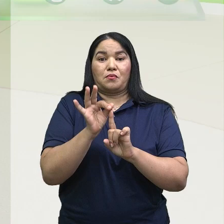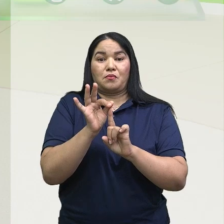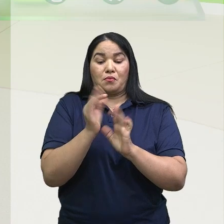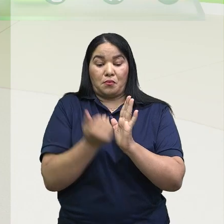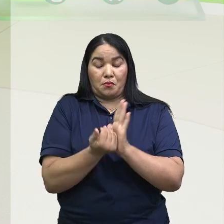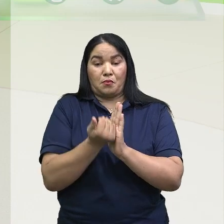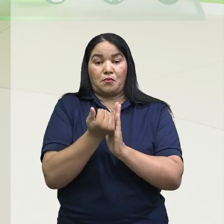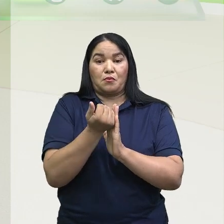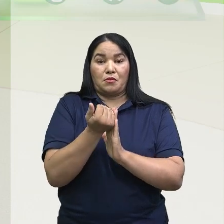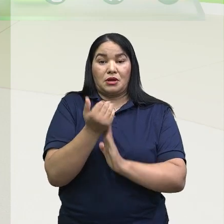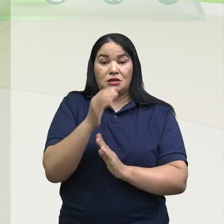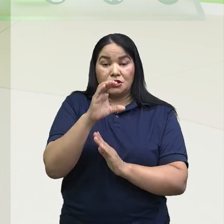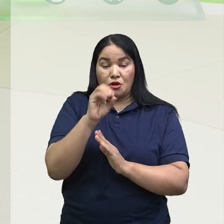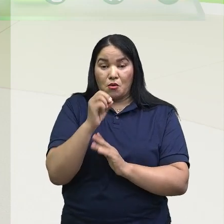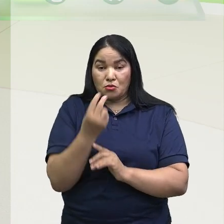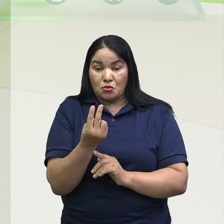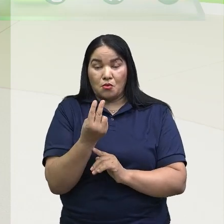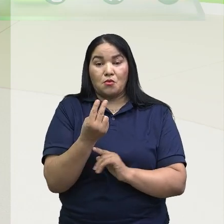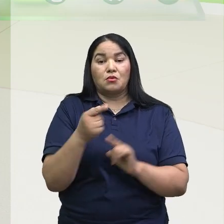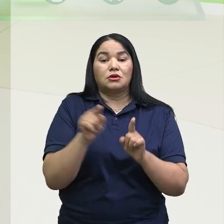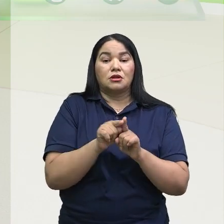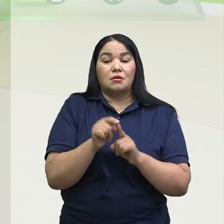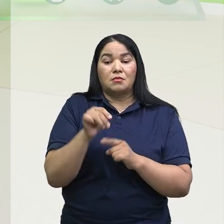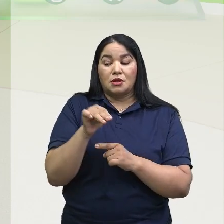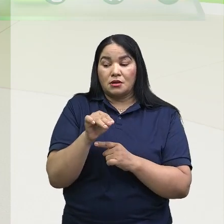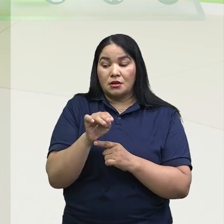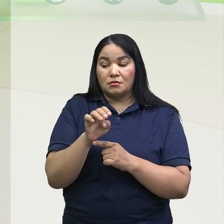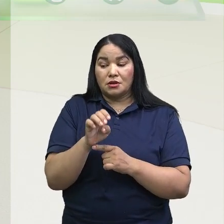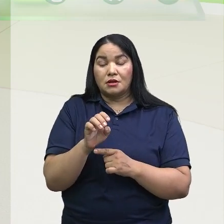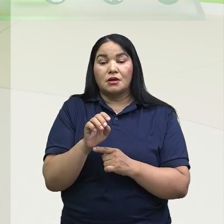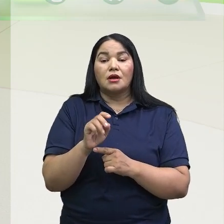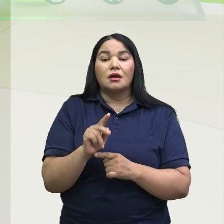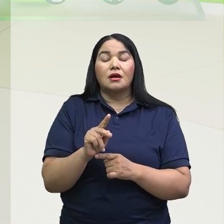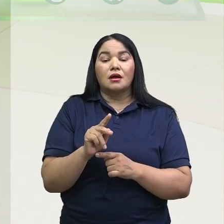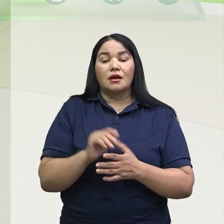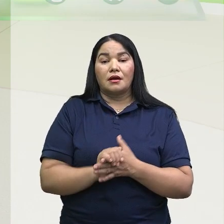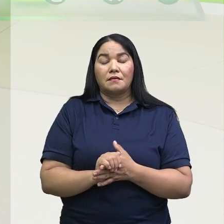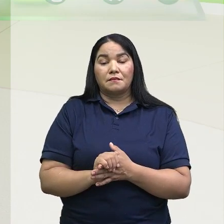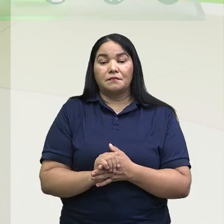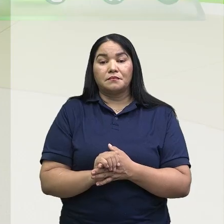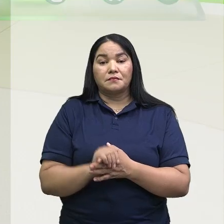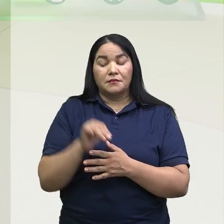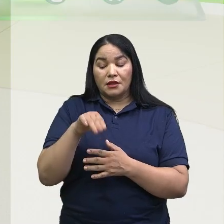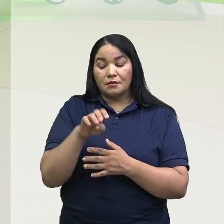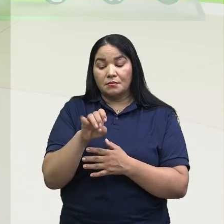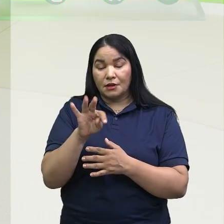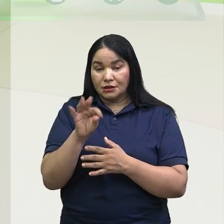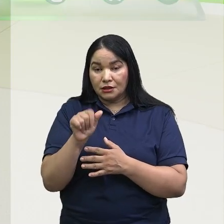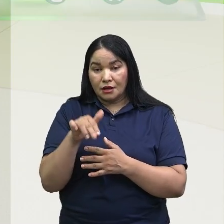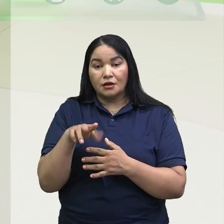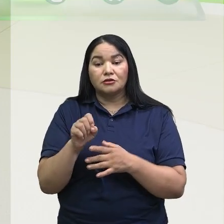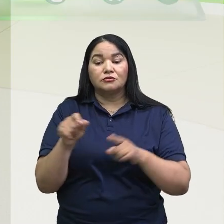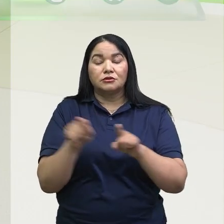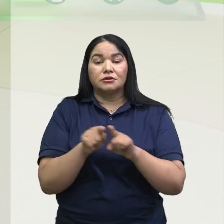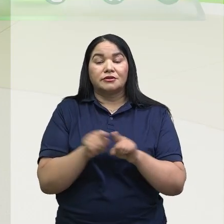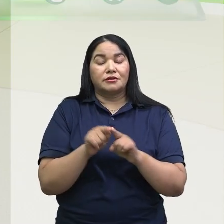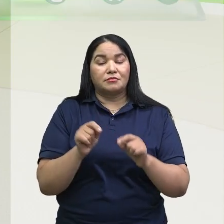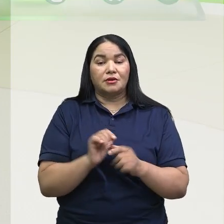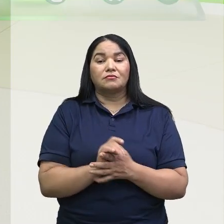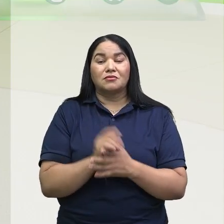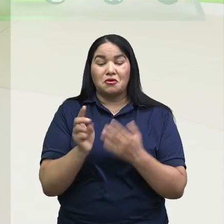gás carbônico, metano, eles estão ficando em maior quantidade na atmosfera. E qual é a consequência